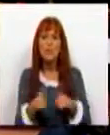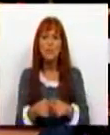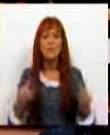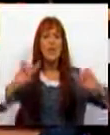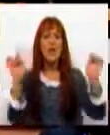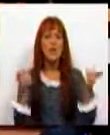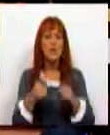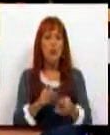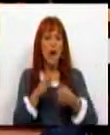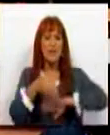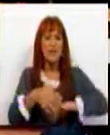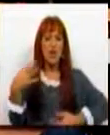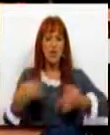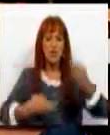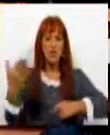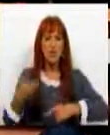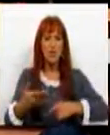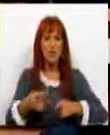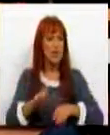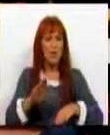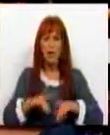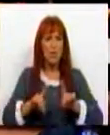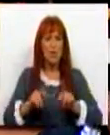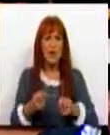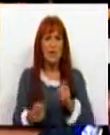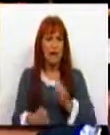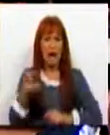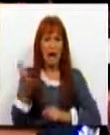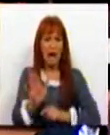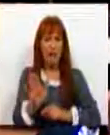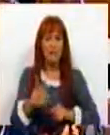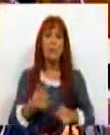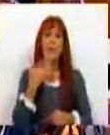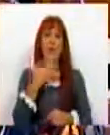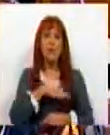em síntese, o acesso à justiça não resultará mais oneroso. Muito obrigado, Sr. Presidente.